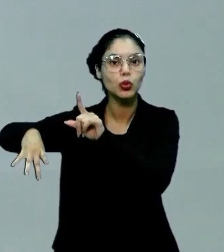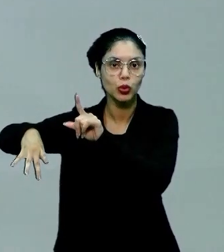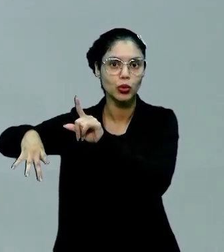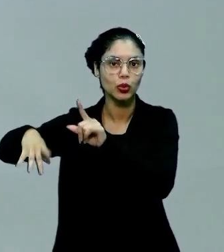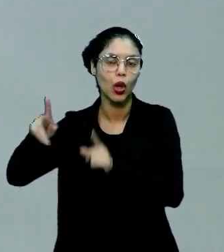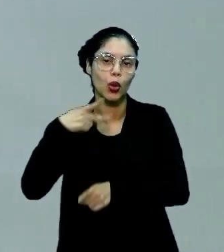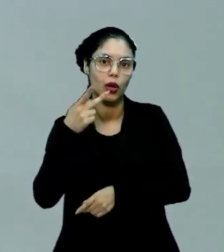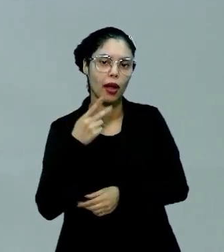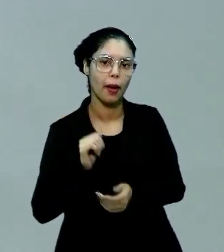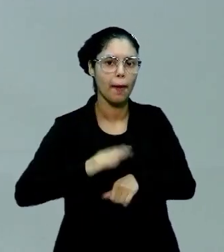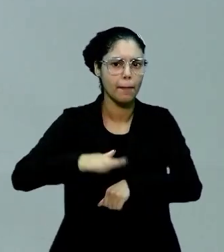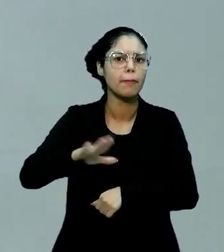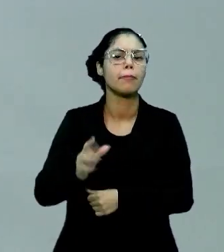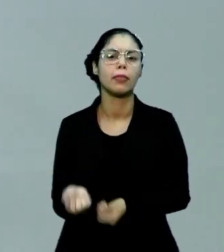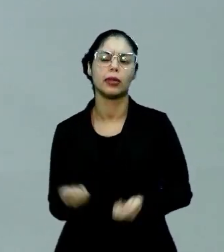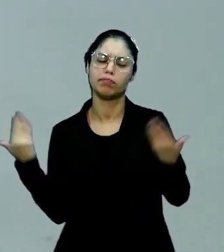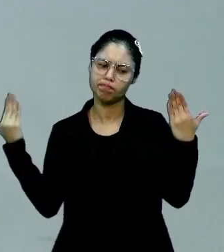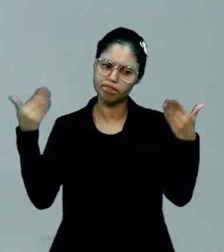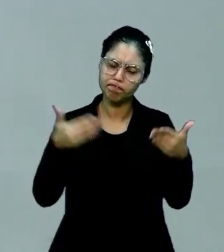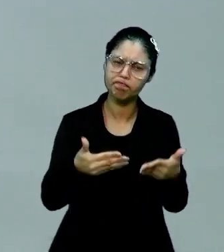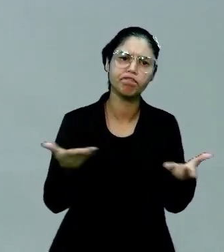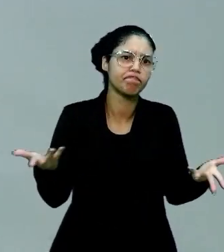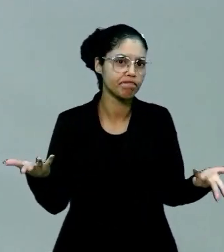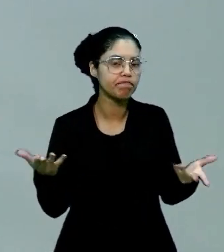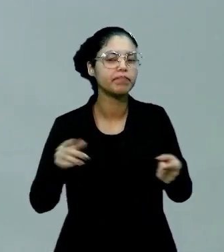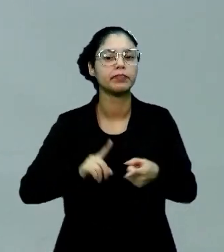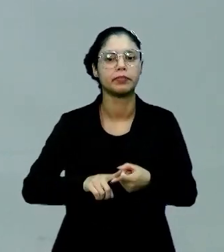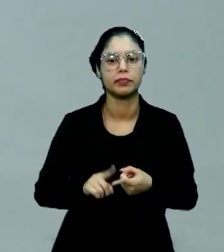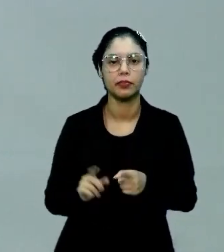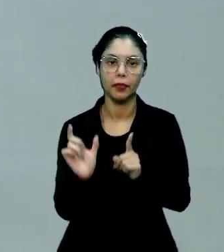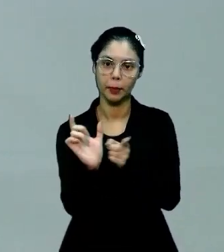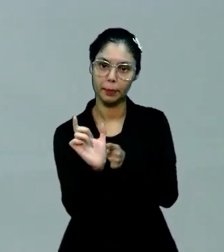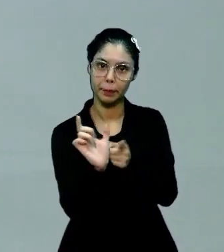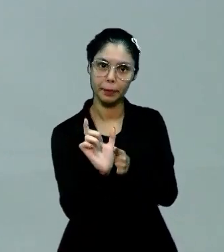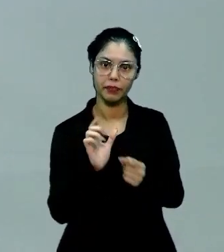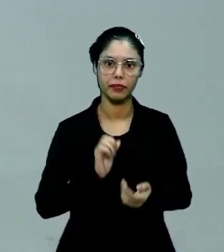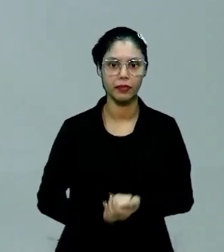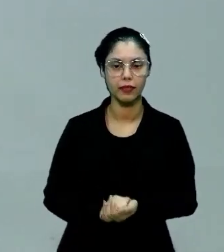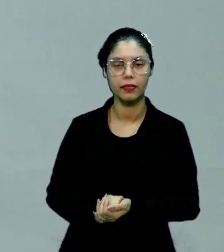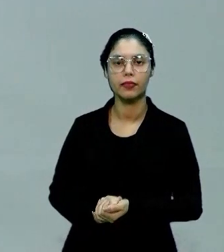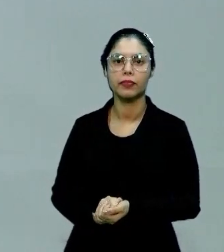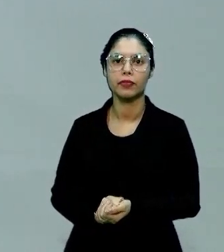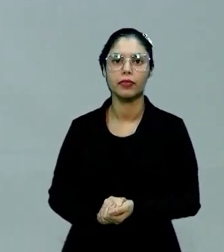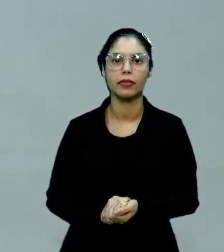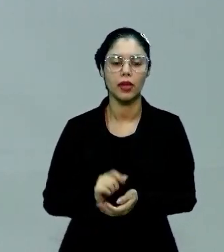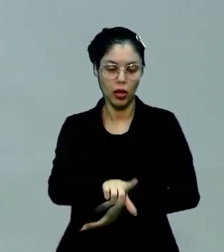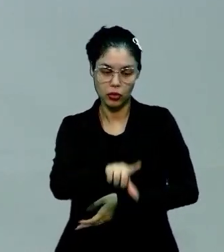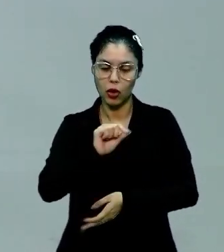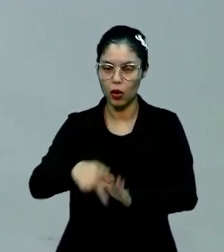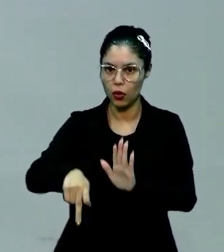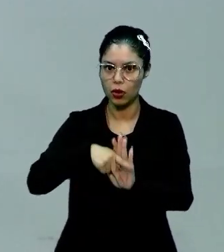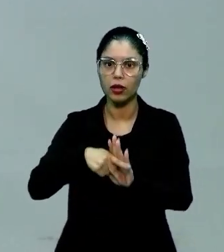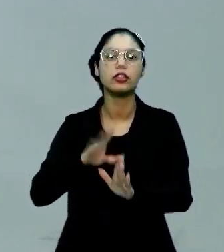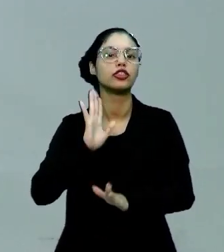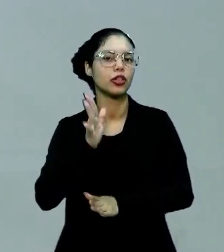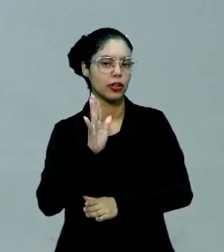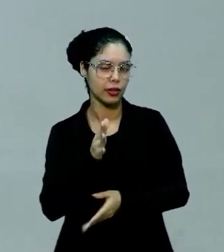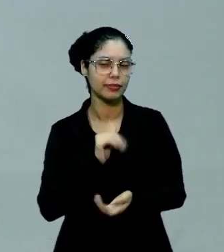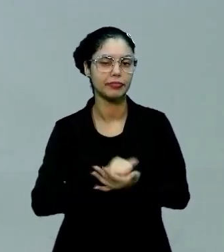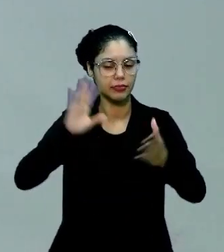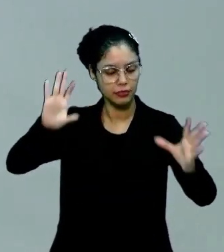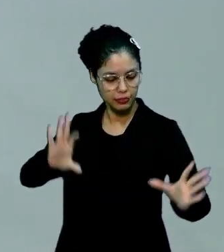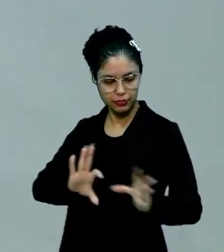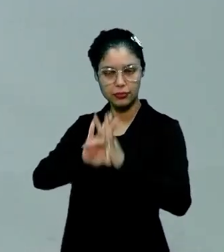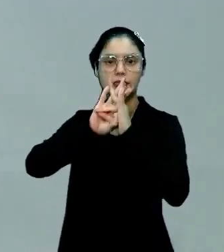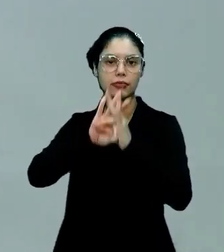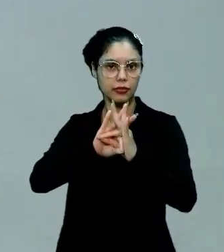vai ter que ser mais específico. Inclusive, tem uma palavra ali, specific, que você já pode fazer aí a ligação com